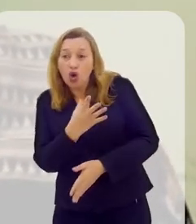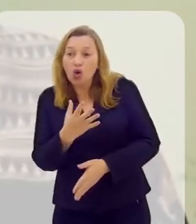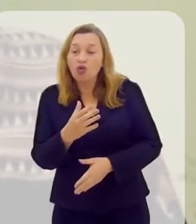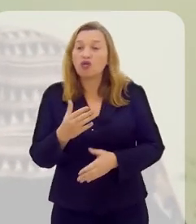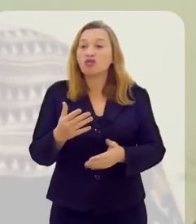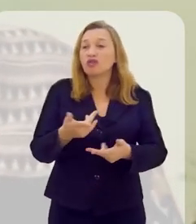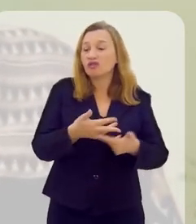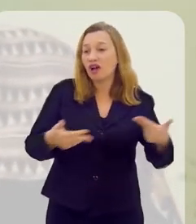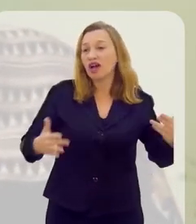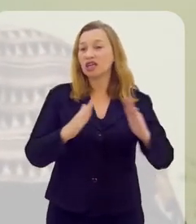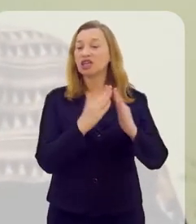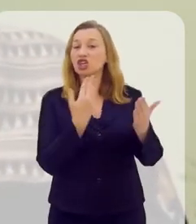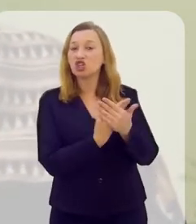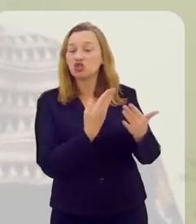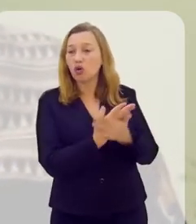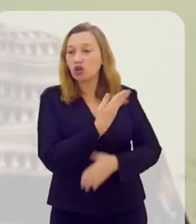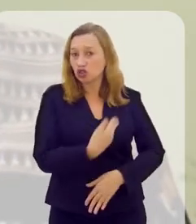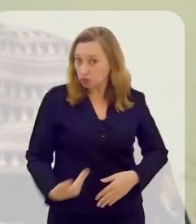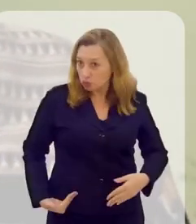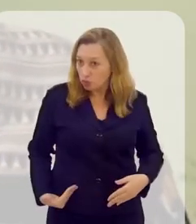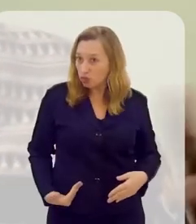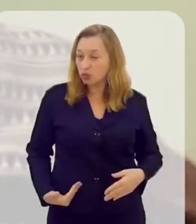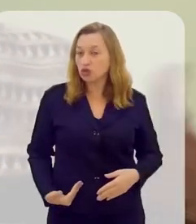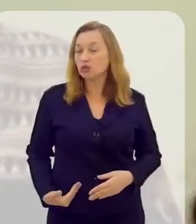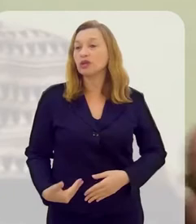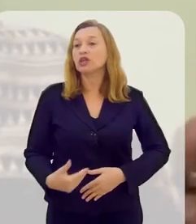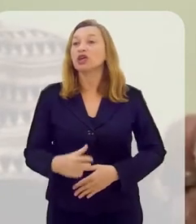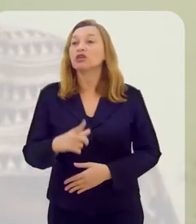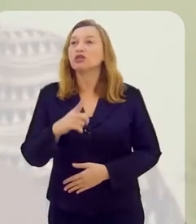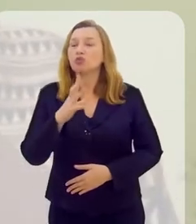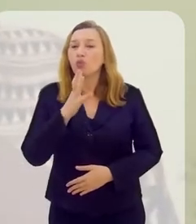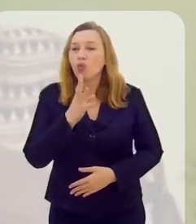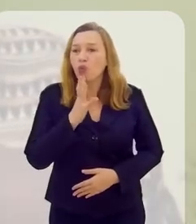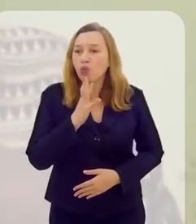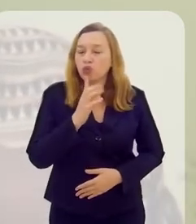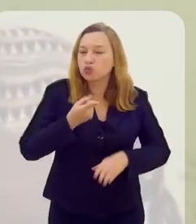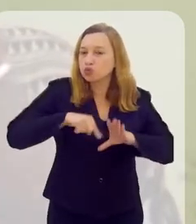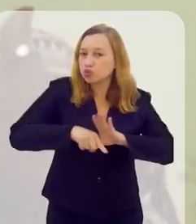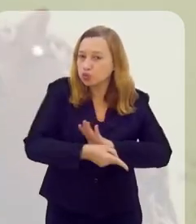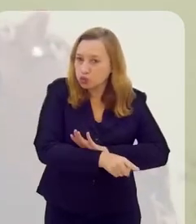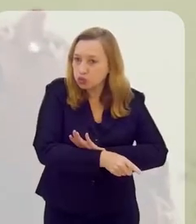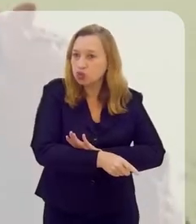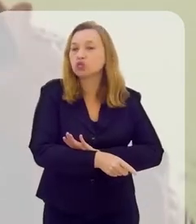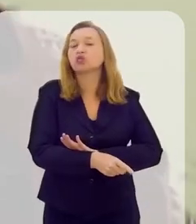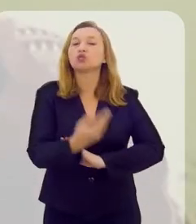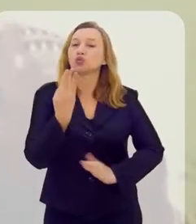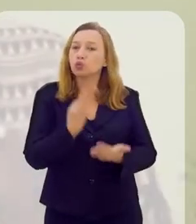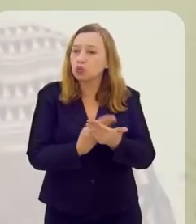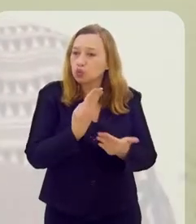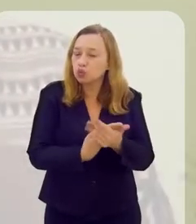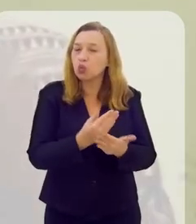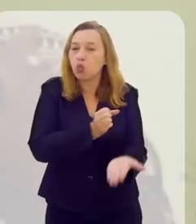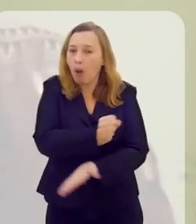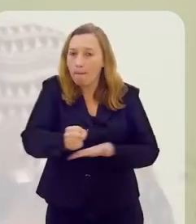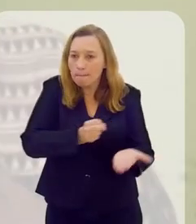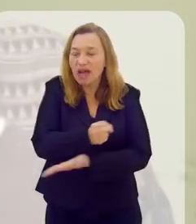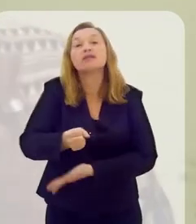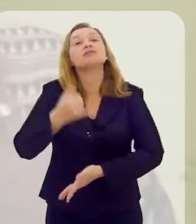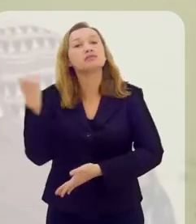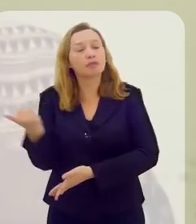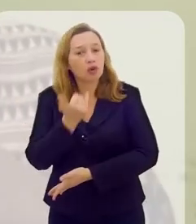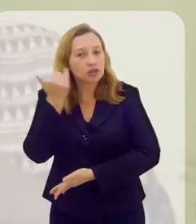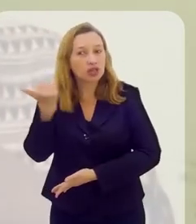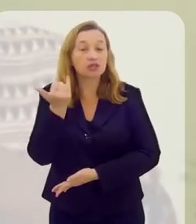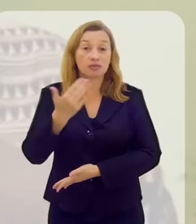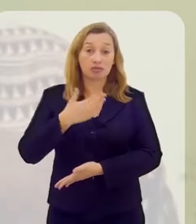eu passei por escolas públicas, então eu obtive um conhecimento muito profundo, um estudo, uma base